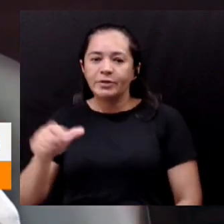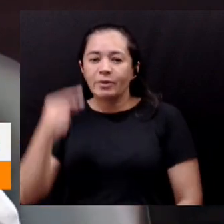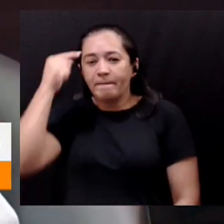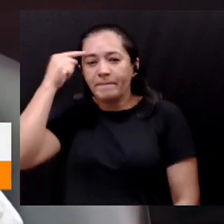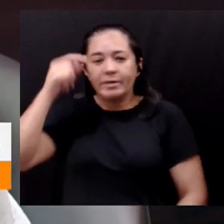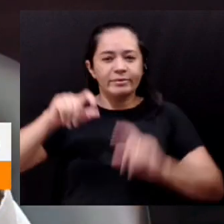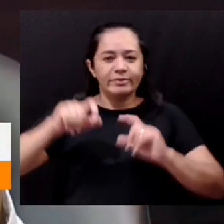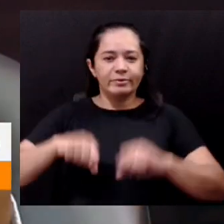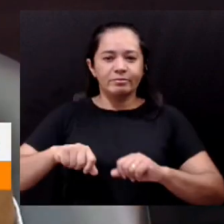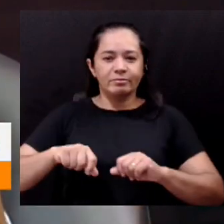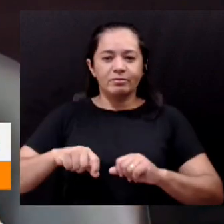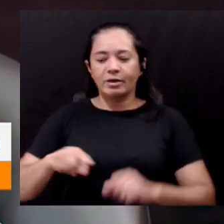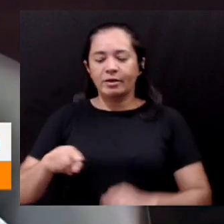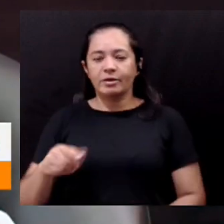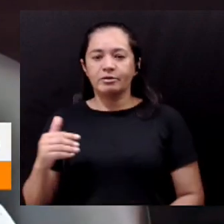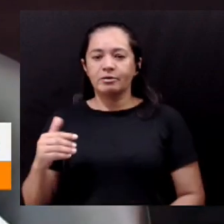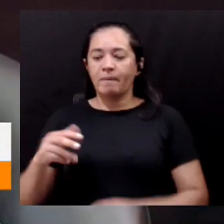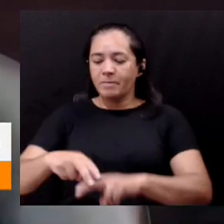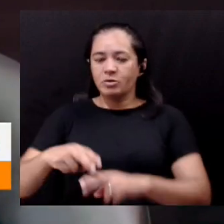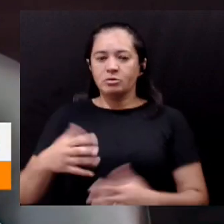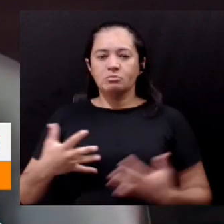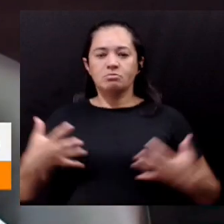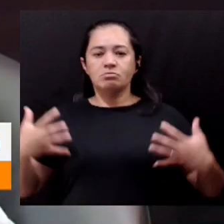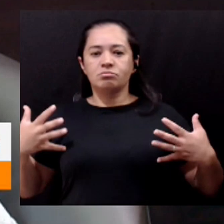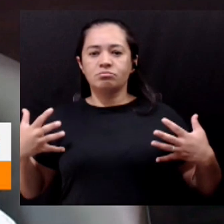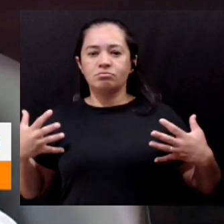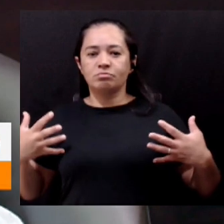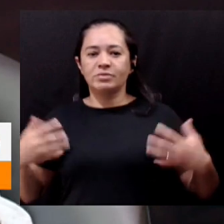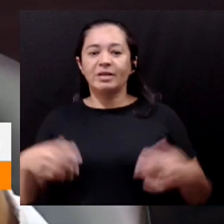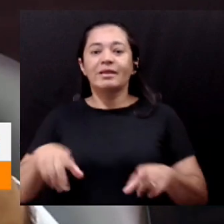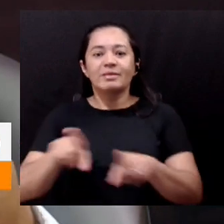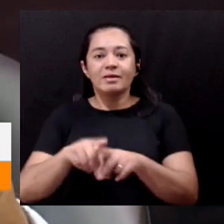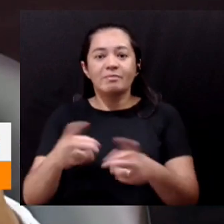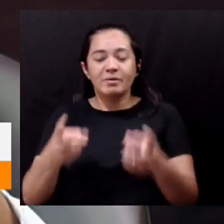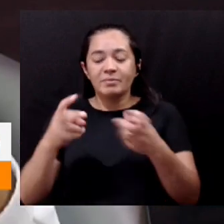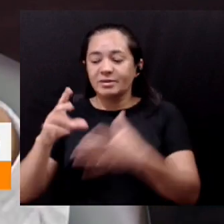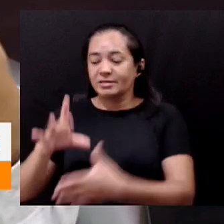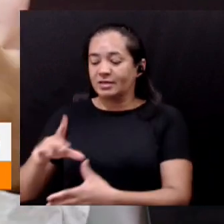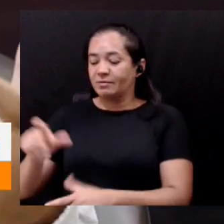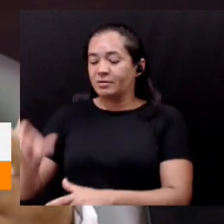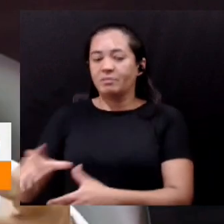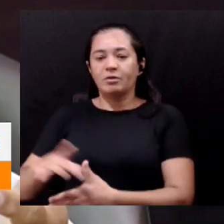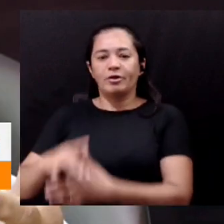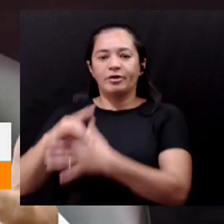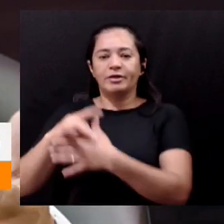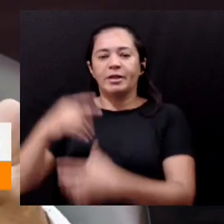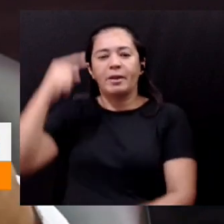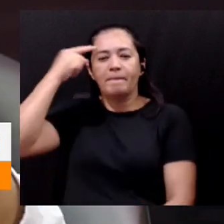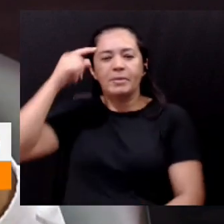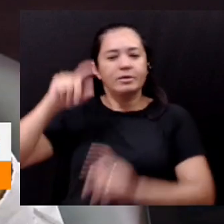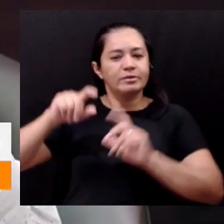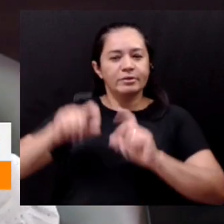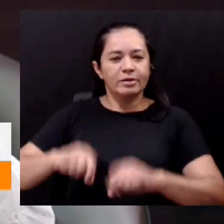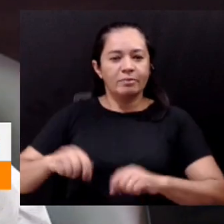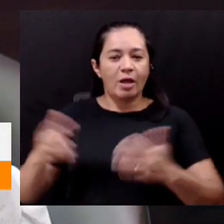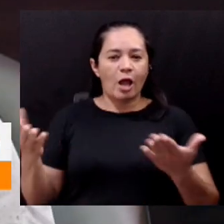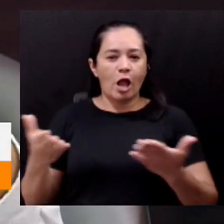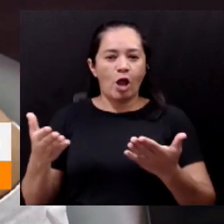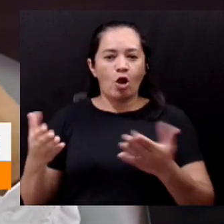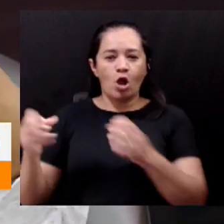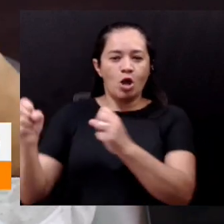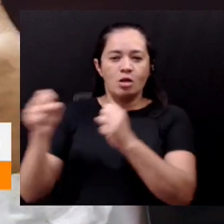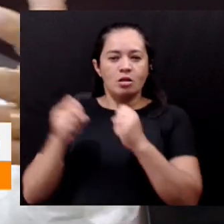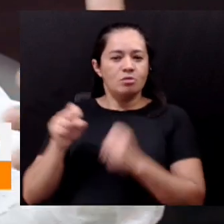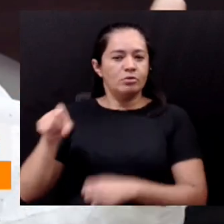vemos isso também nas lideranças, né? O sujeito acha que tem a capacidade e agora chegou ao poder e ele